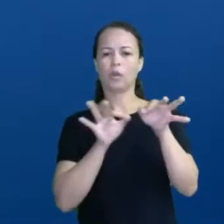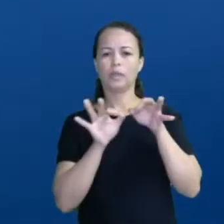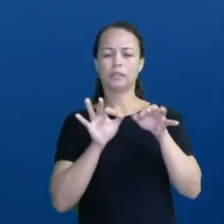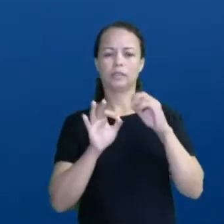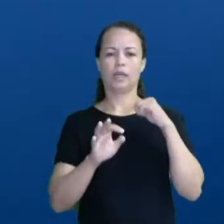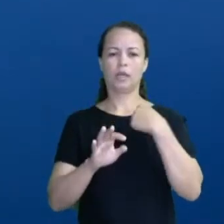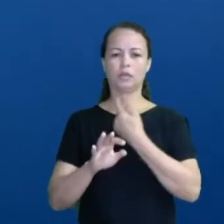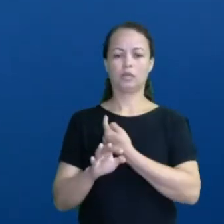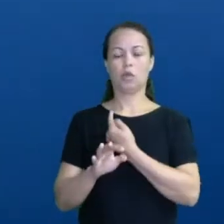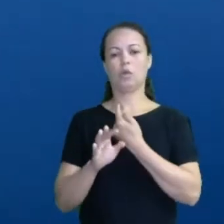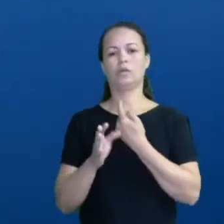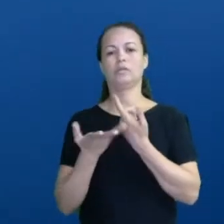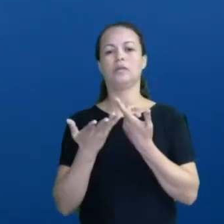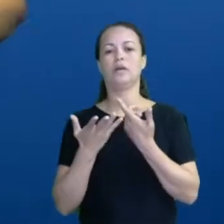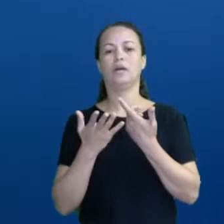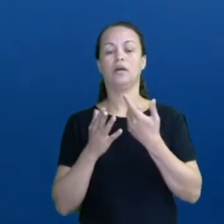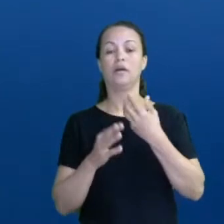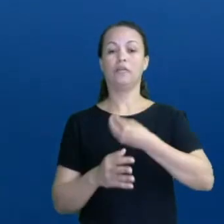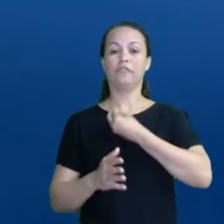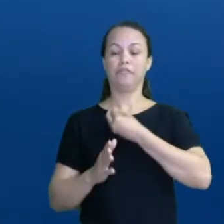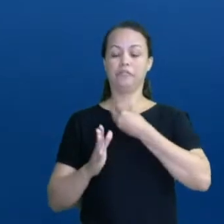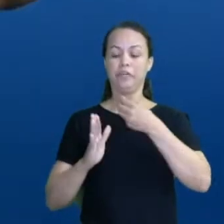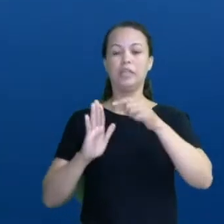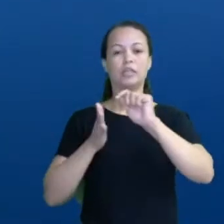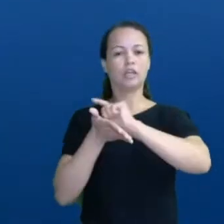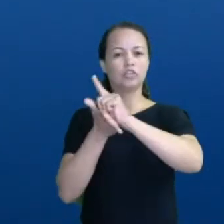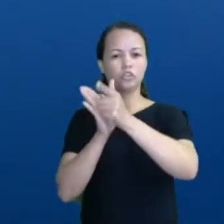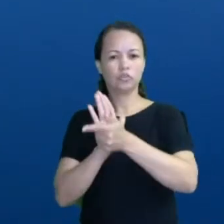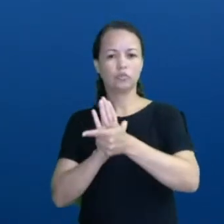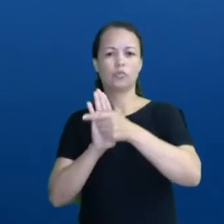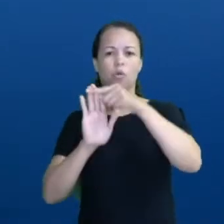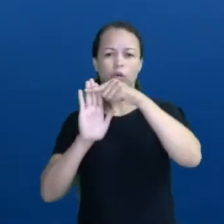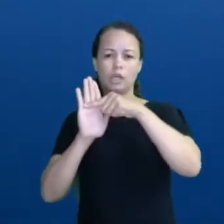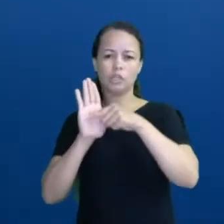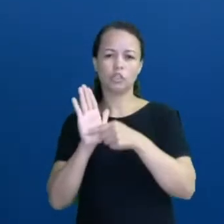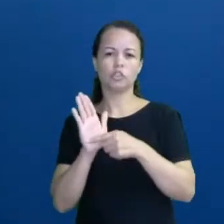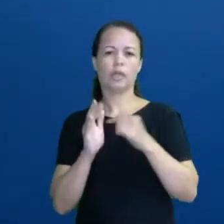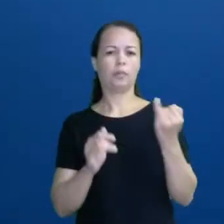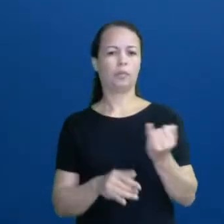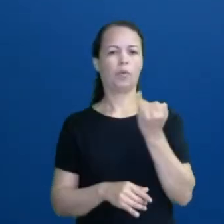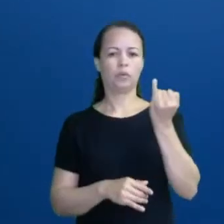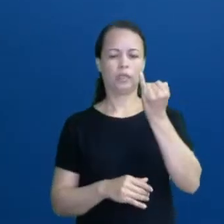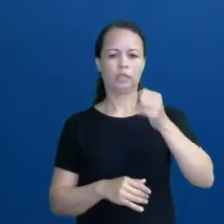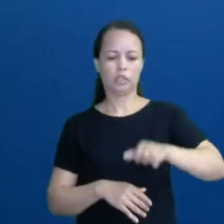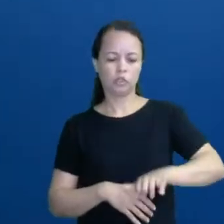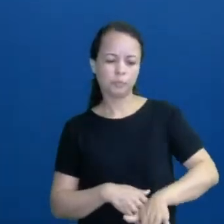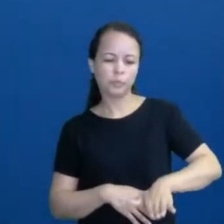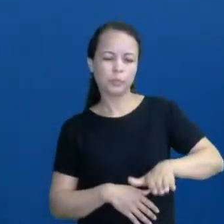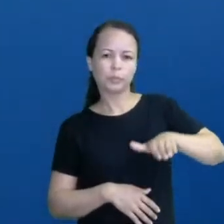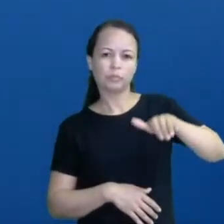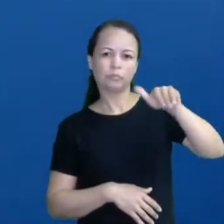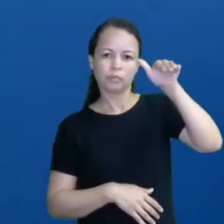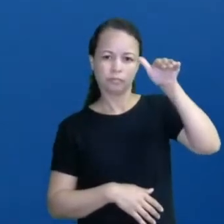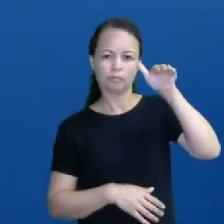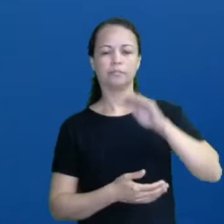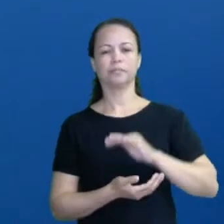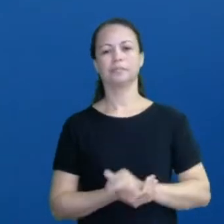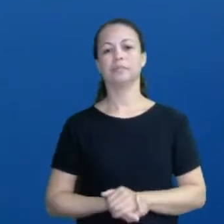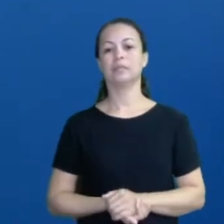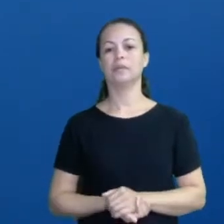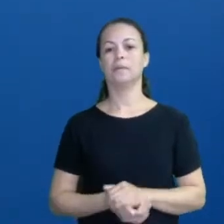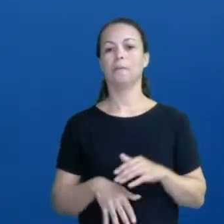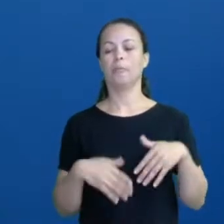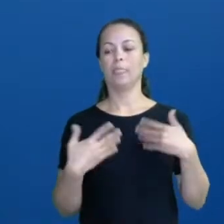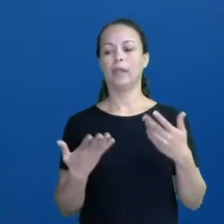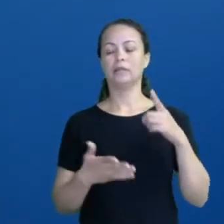nossa vida, desde pequenininho até quando a gente cresce, tá? Então eu tenho aqui, ó, uma outra